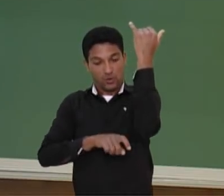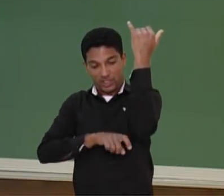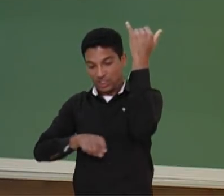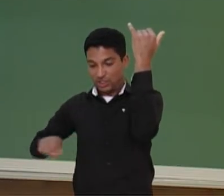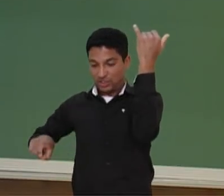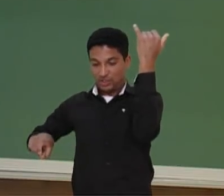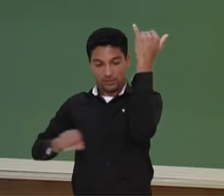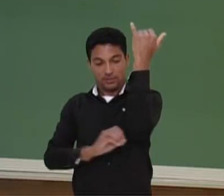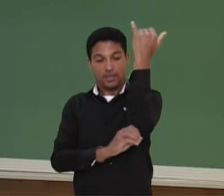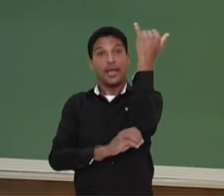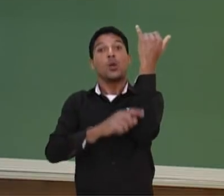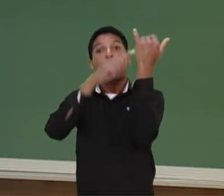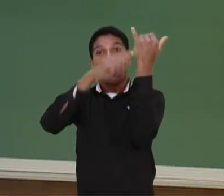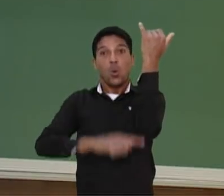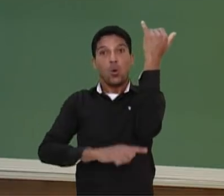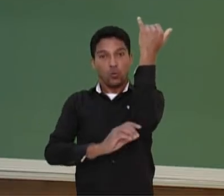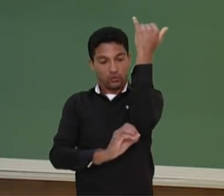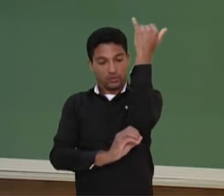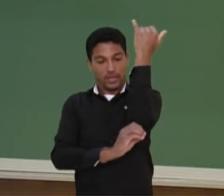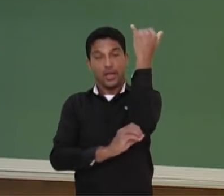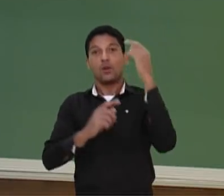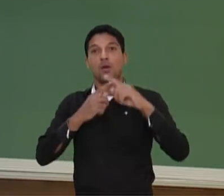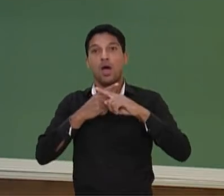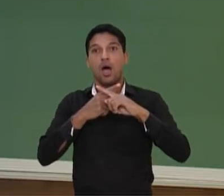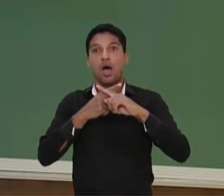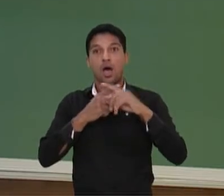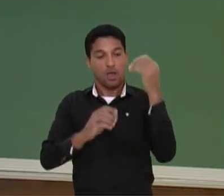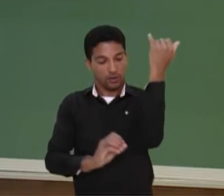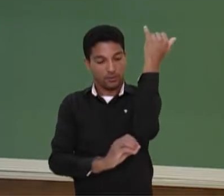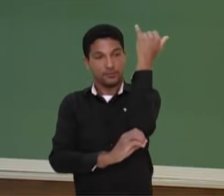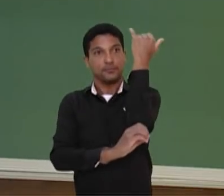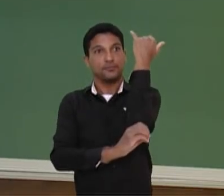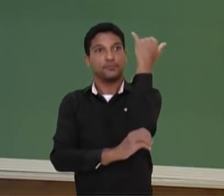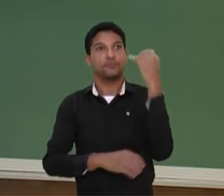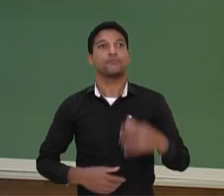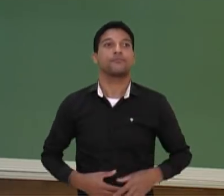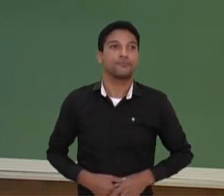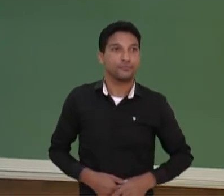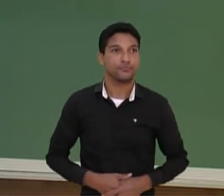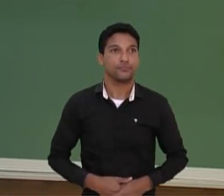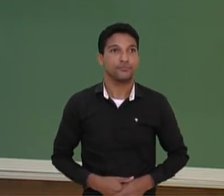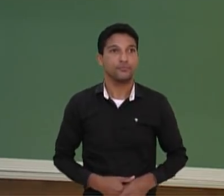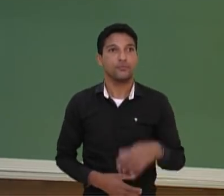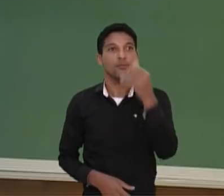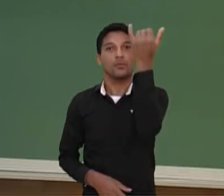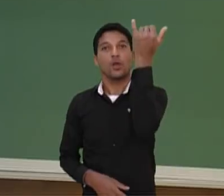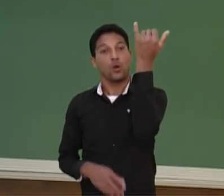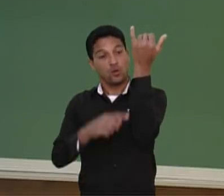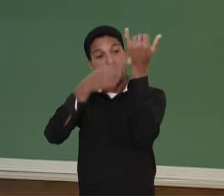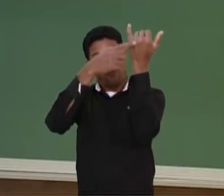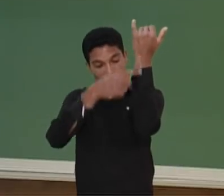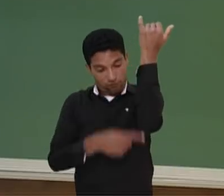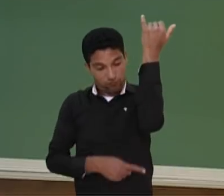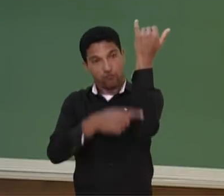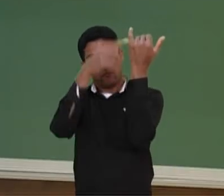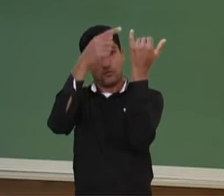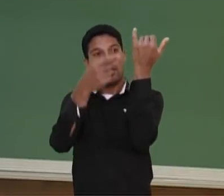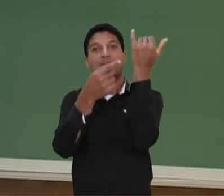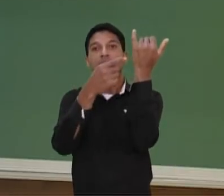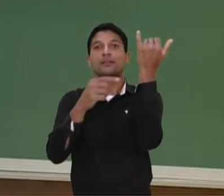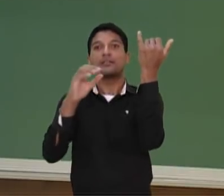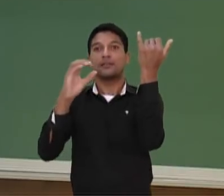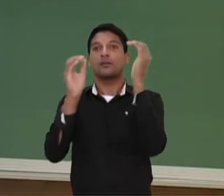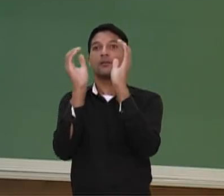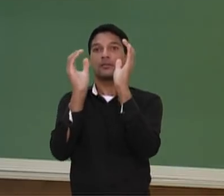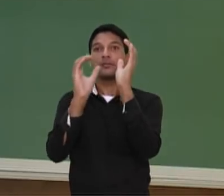1. Então, esse ponto que permanece sempre em cima do eixo y, qualquer ponto em cima do eixo y, tem o valor de x igual a